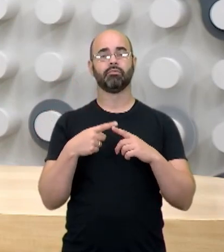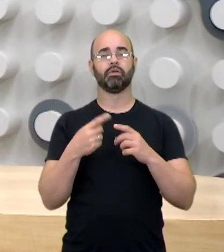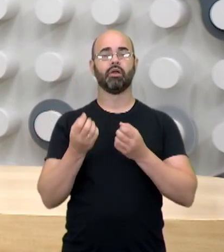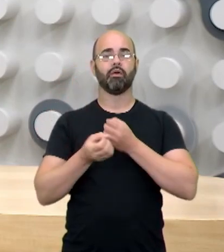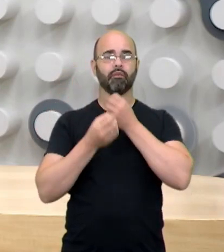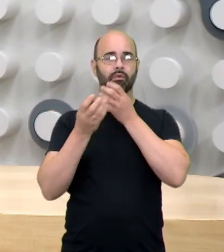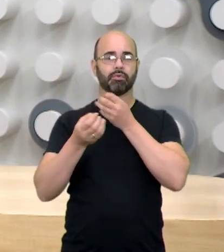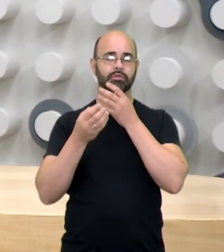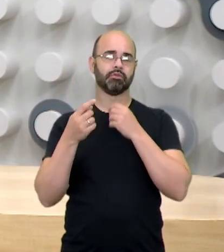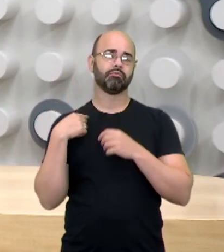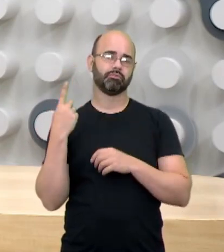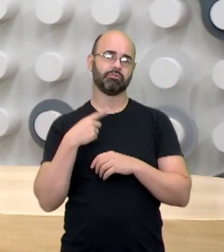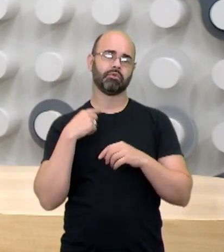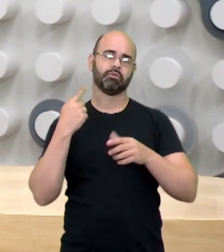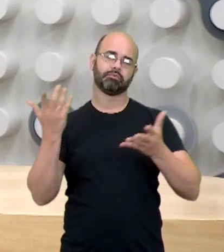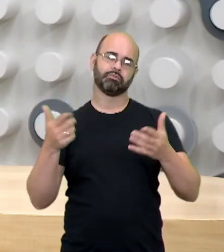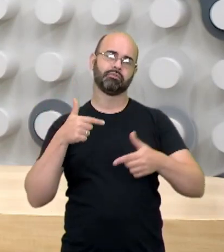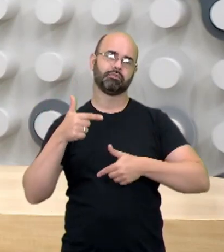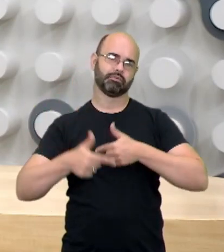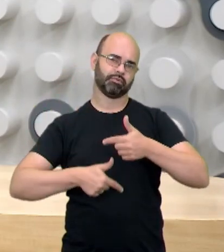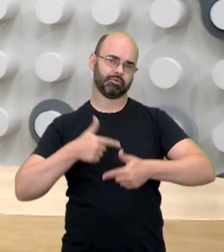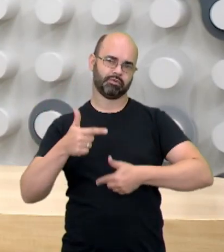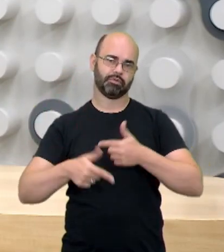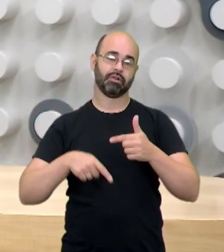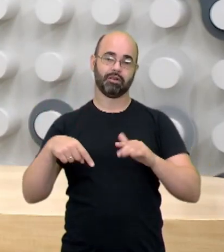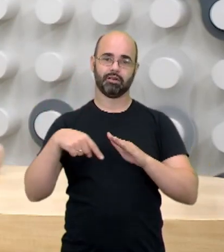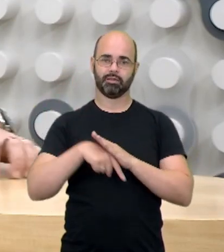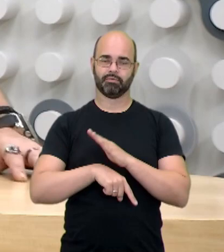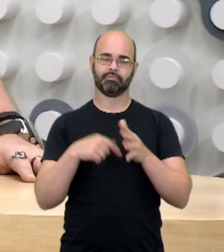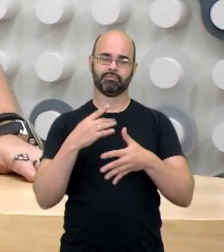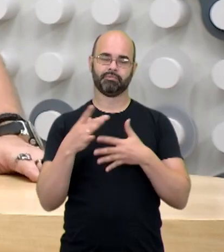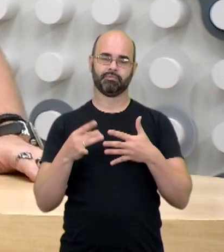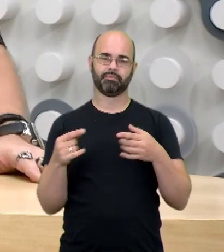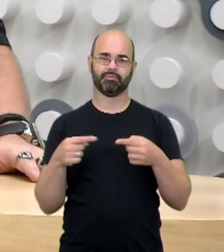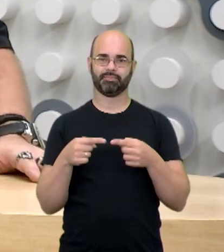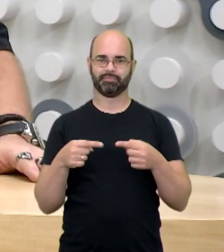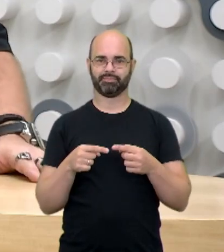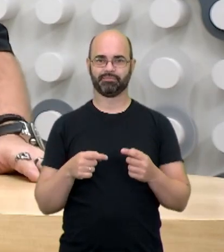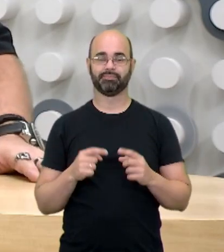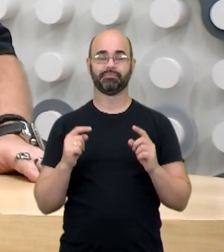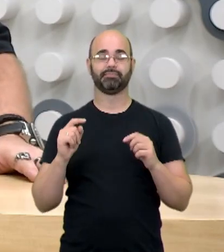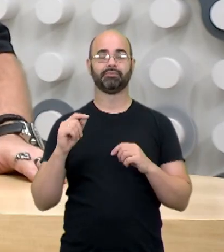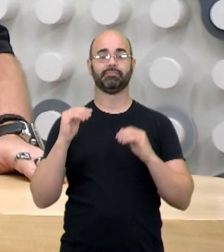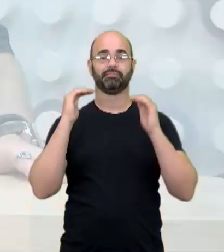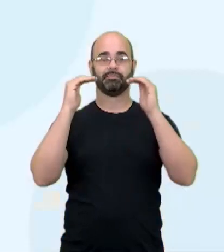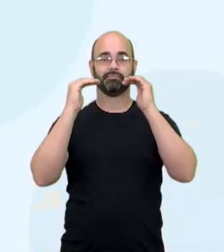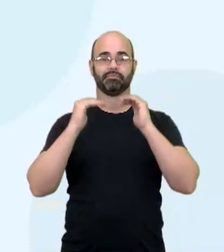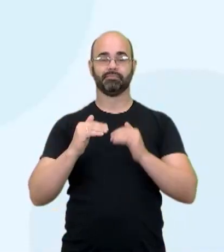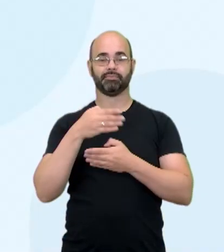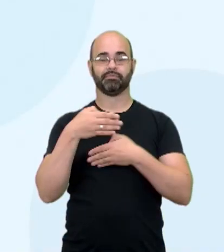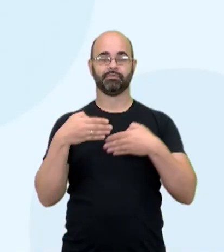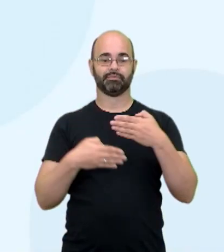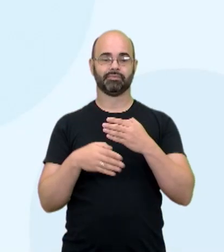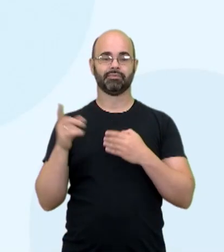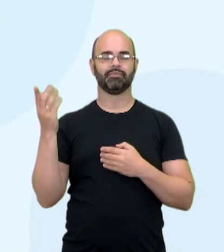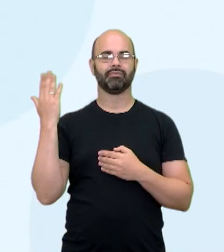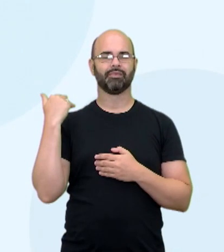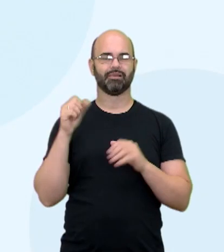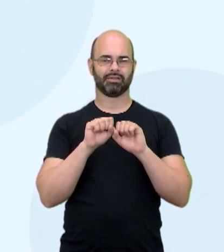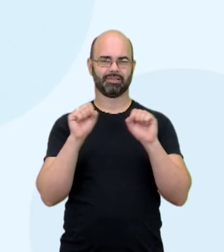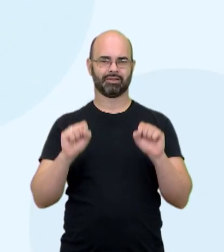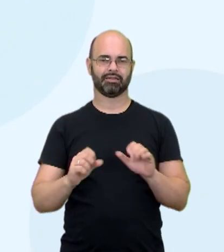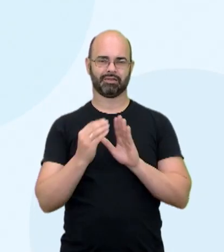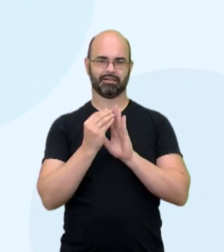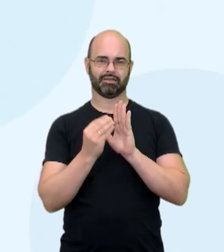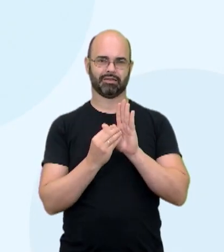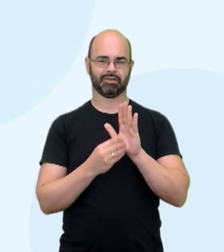que nós estamos trabalhando neste aprofundamento, tá certo? Vamos lá para a próxima tela, que eu até passei na sistematização 1,